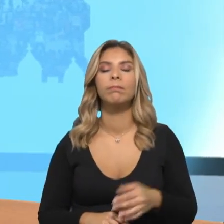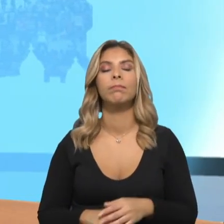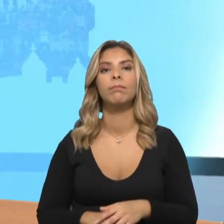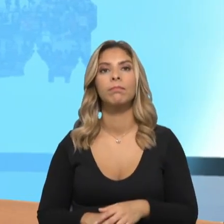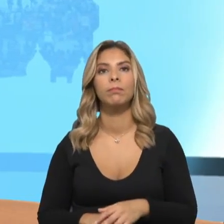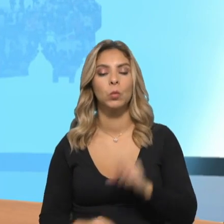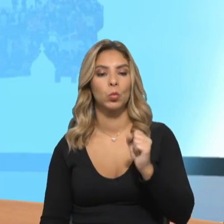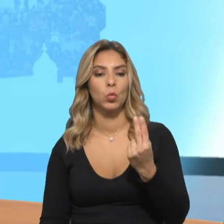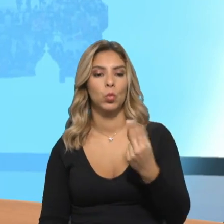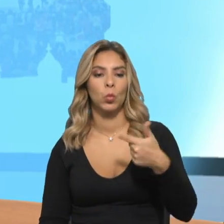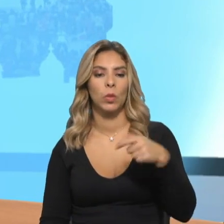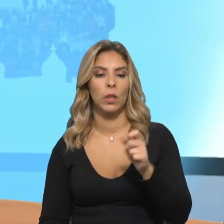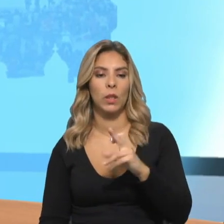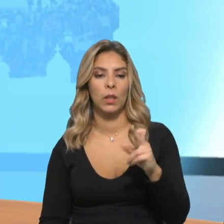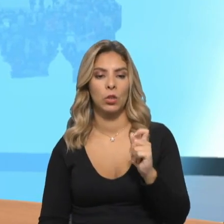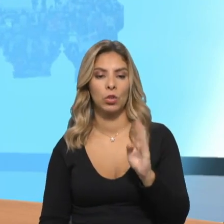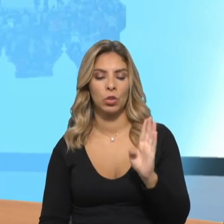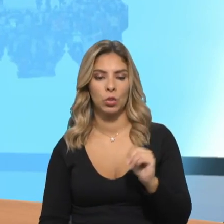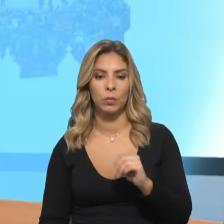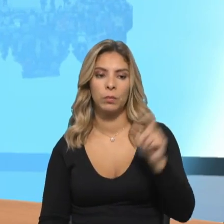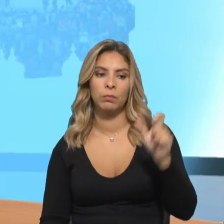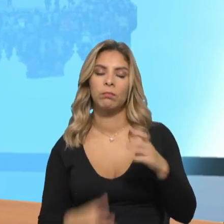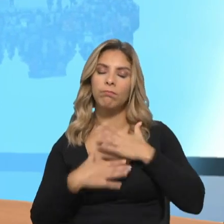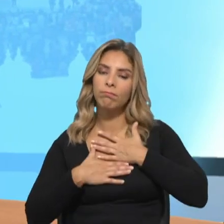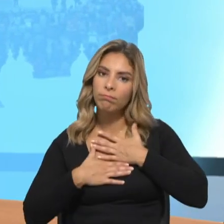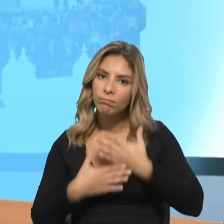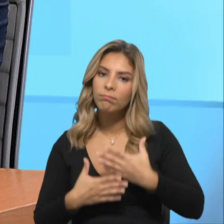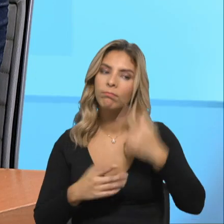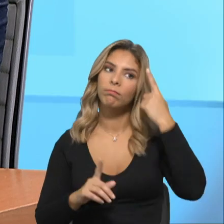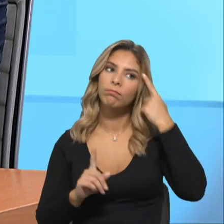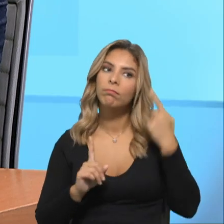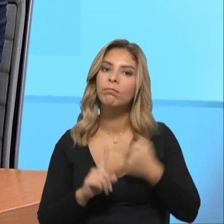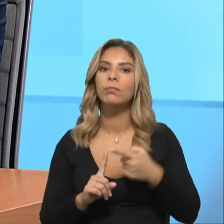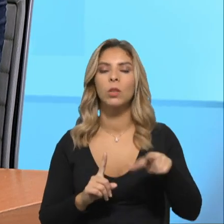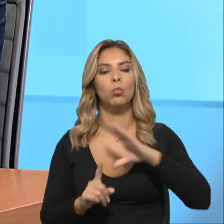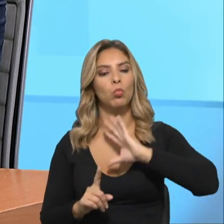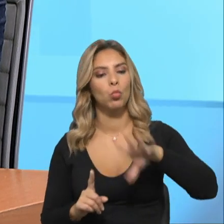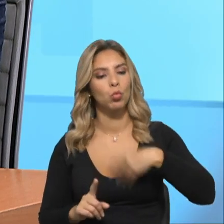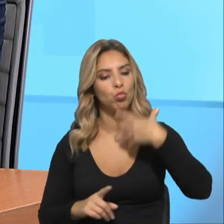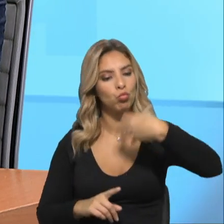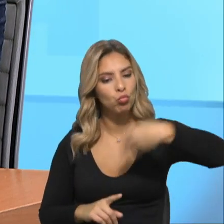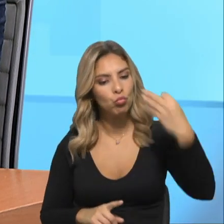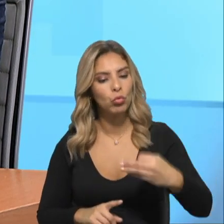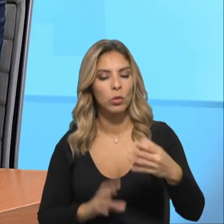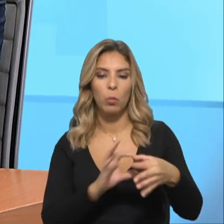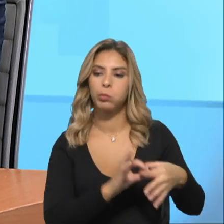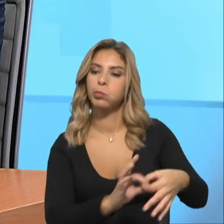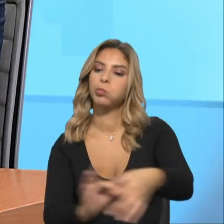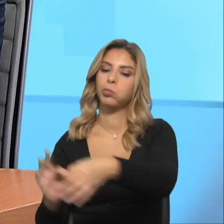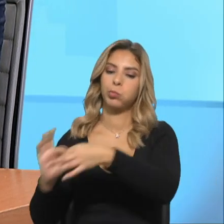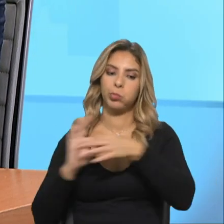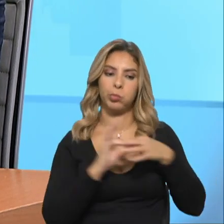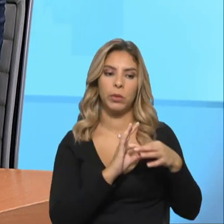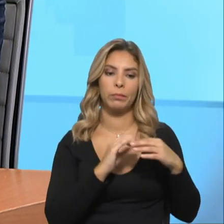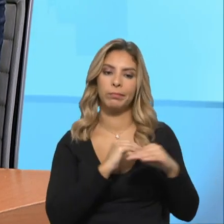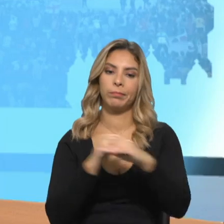a bondade da sua ação, a vontade de construir um mundo justo, mais fraterno, mais alinhado com a